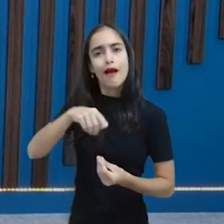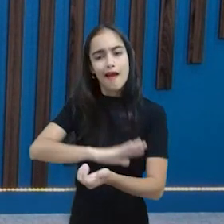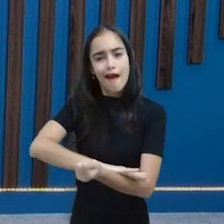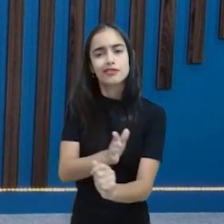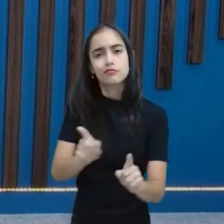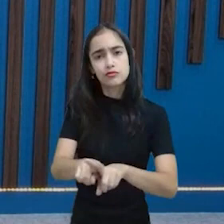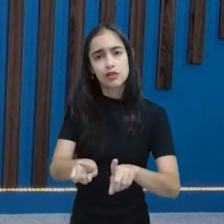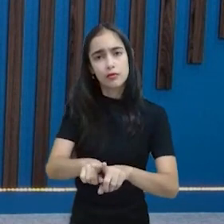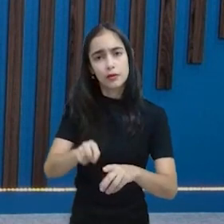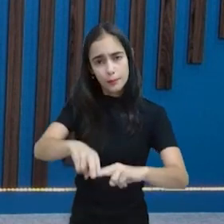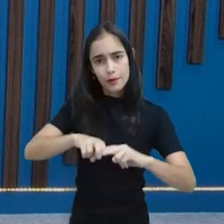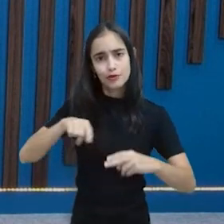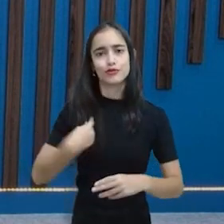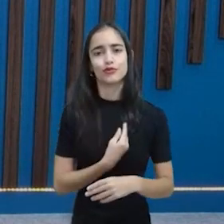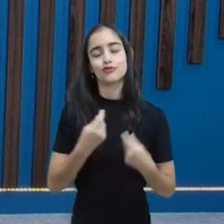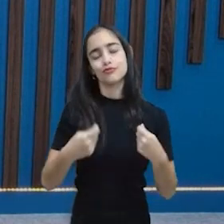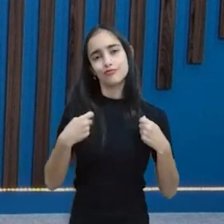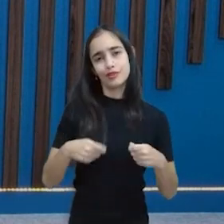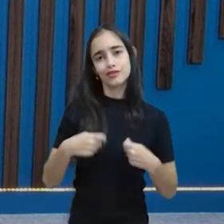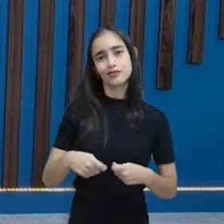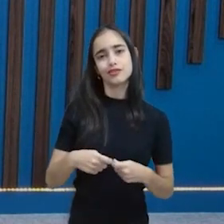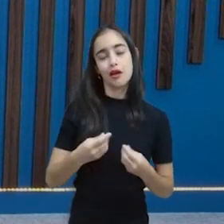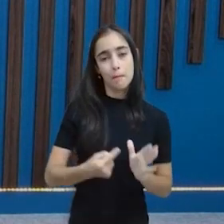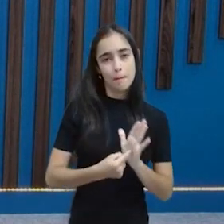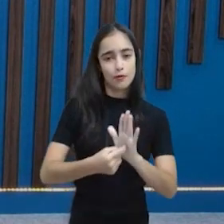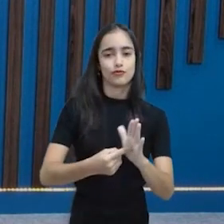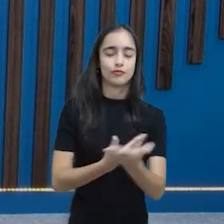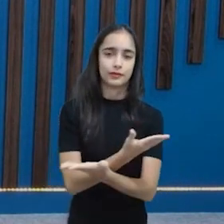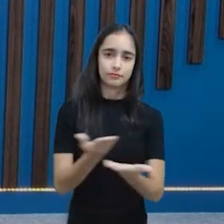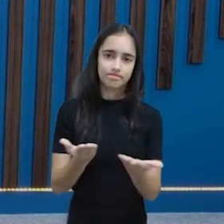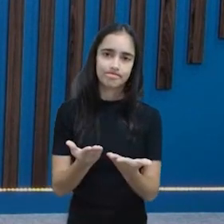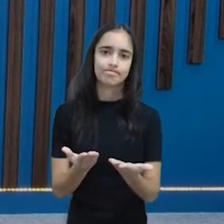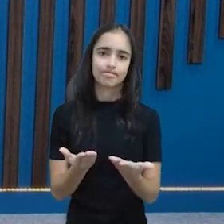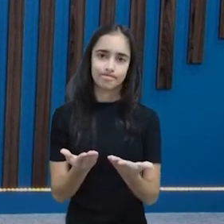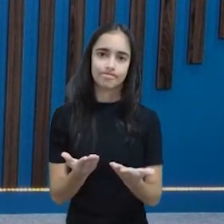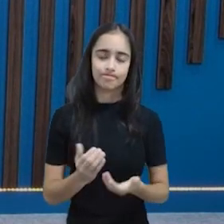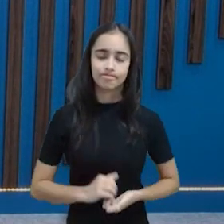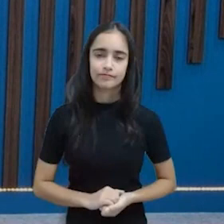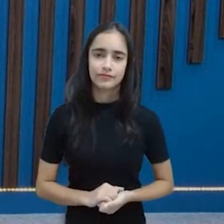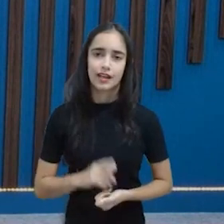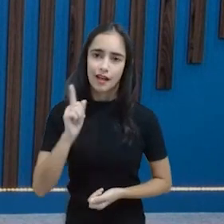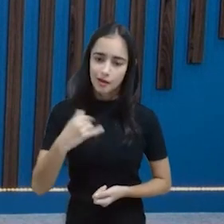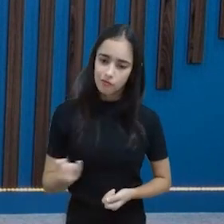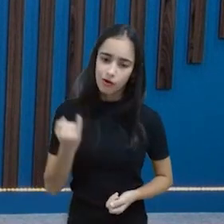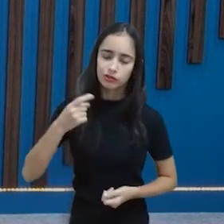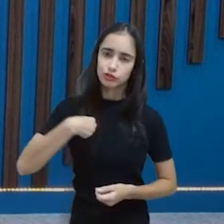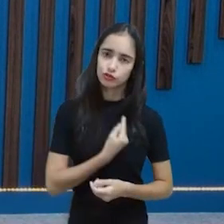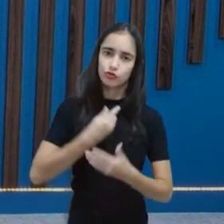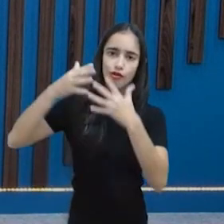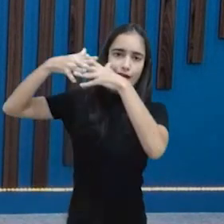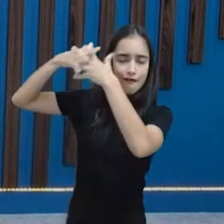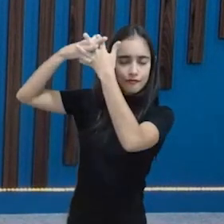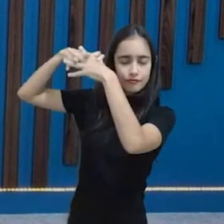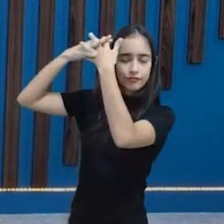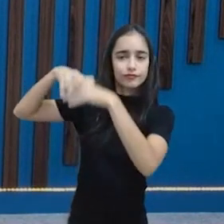racismo, né? Por isso que a gente precisa trazer, e é relevante a gente fazer essa reflexão, certo?